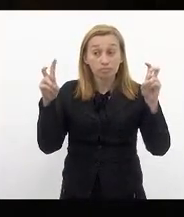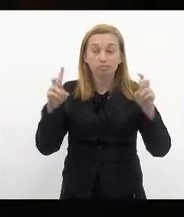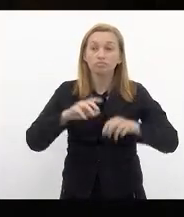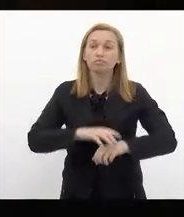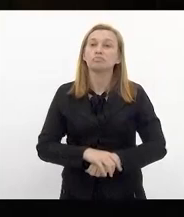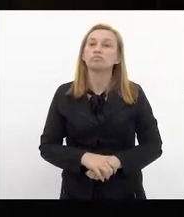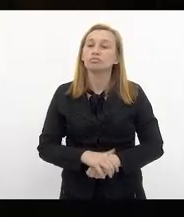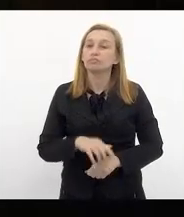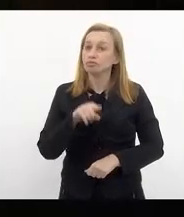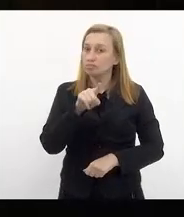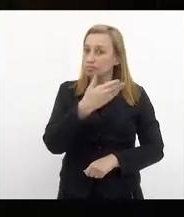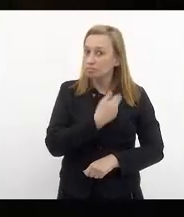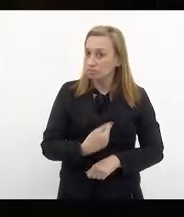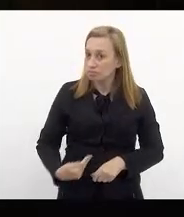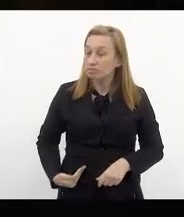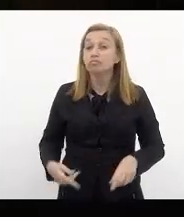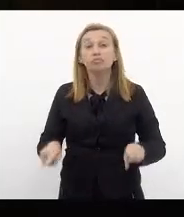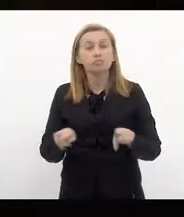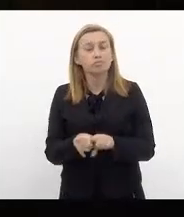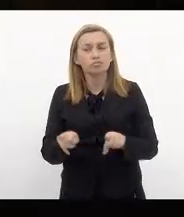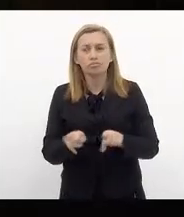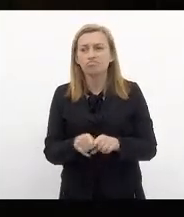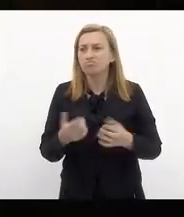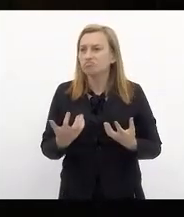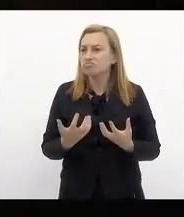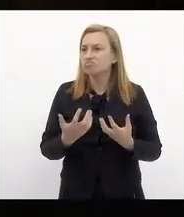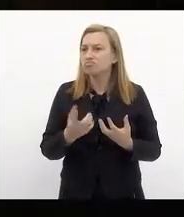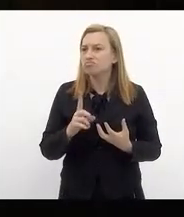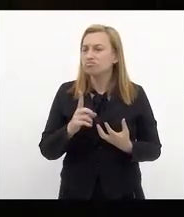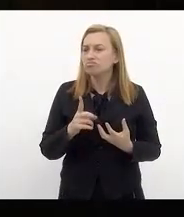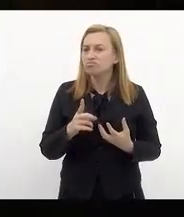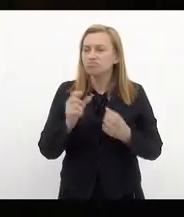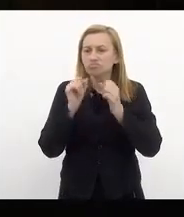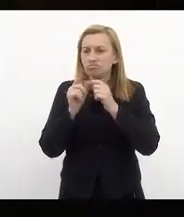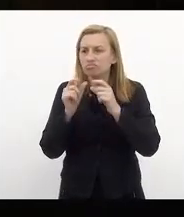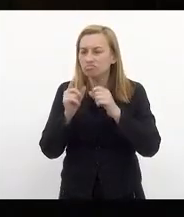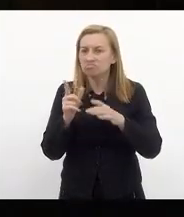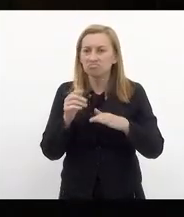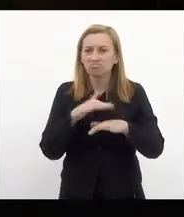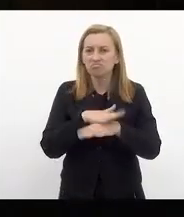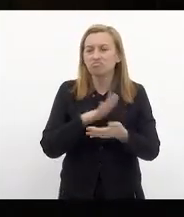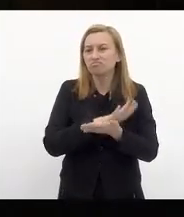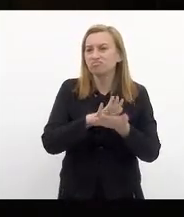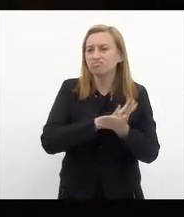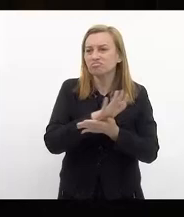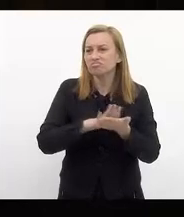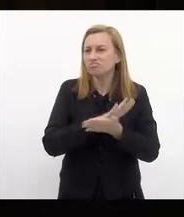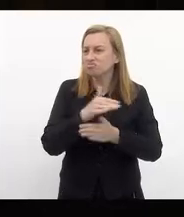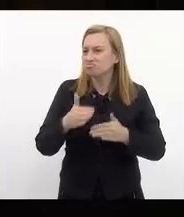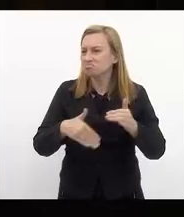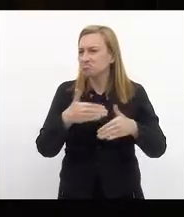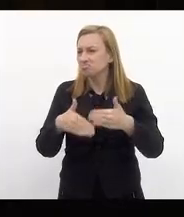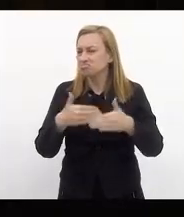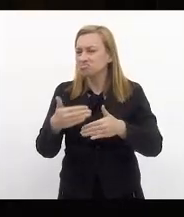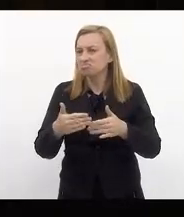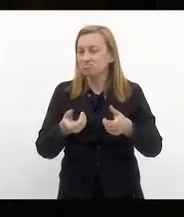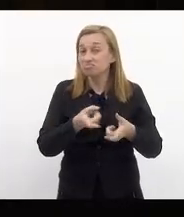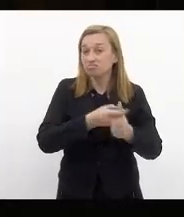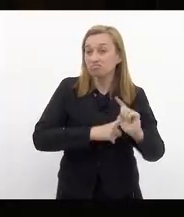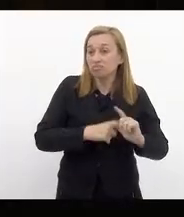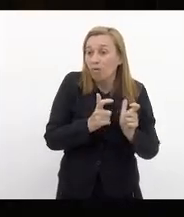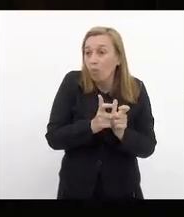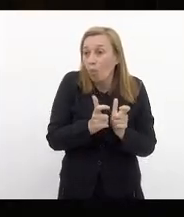onde esse governo também não questiona esse processo de endividamento. É uma bola de neve,